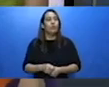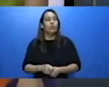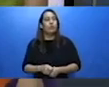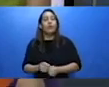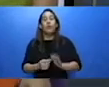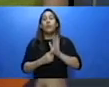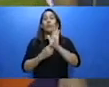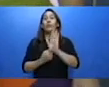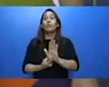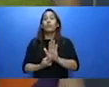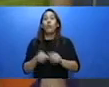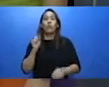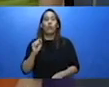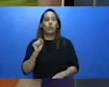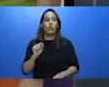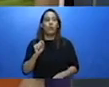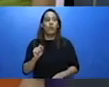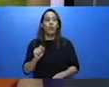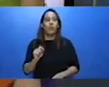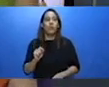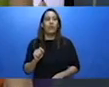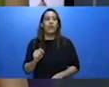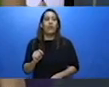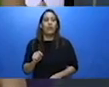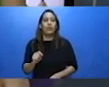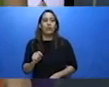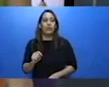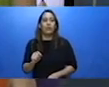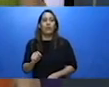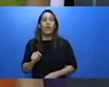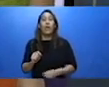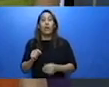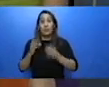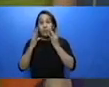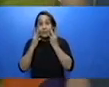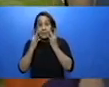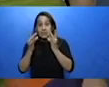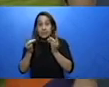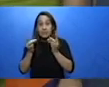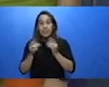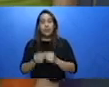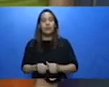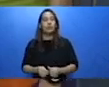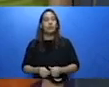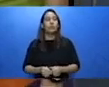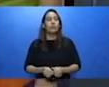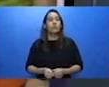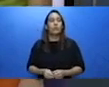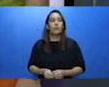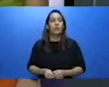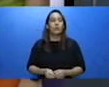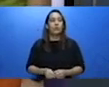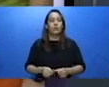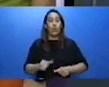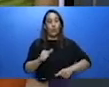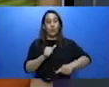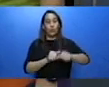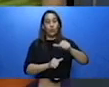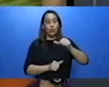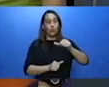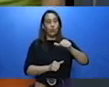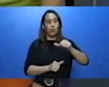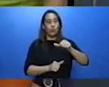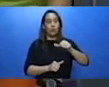a revelação, que é o que a gente tem que prestar atenção agora nas nossas aulas. Ao tocar